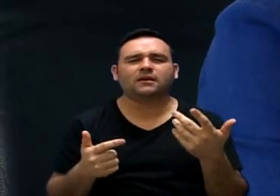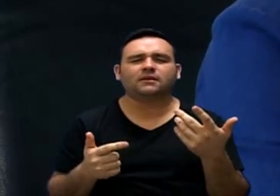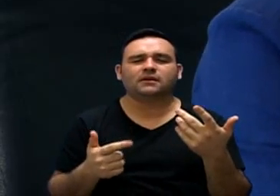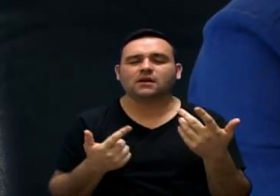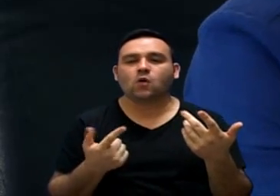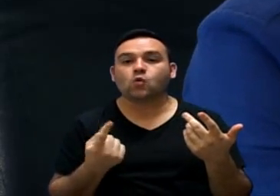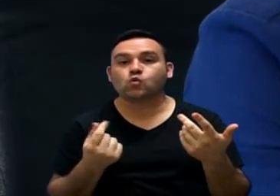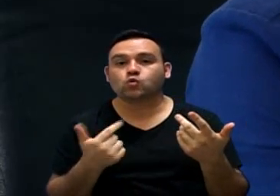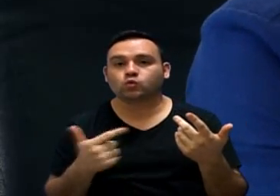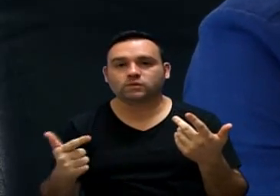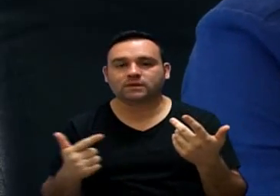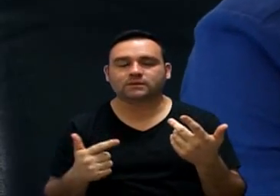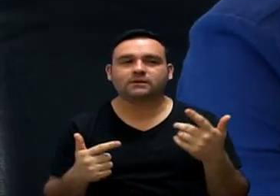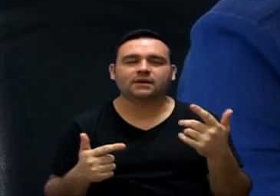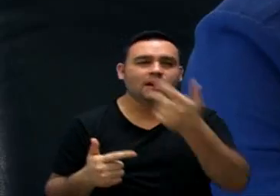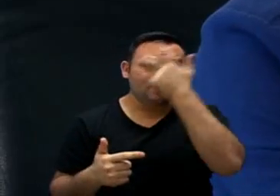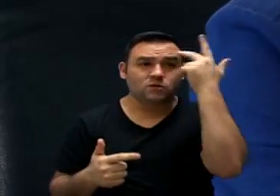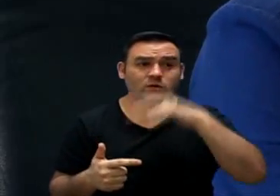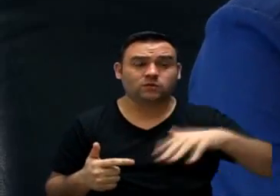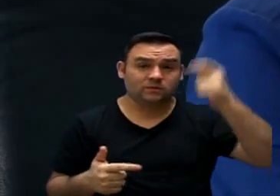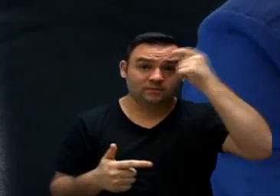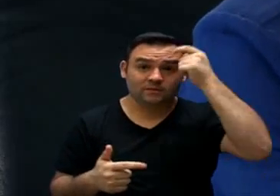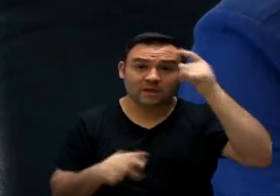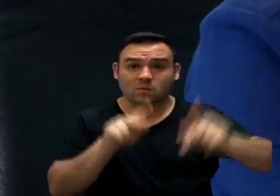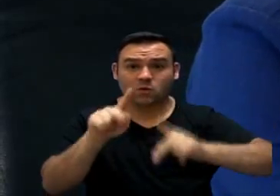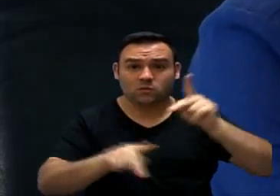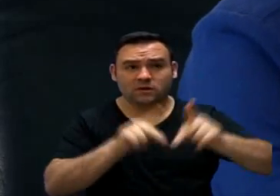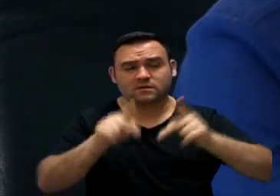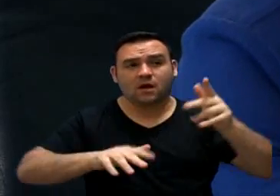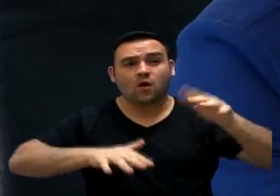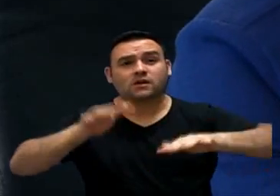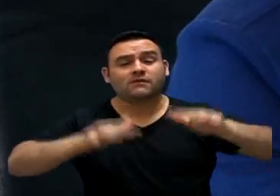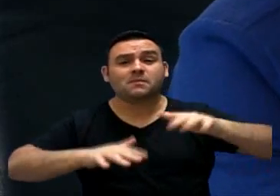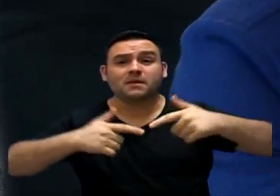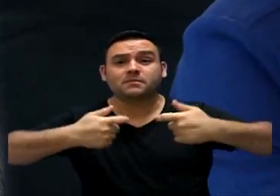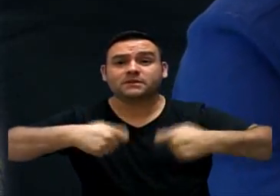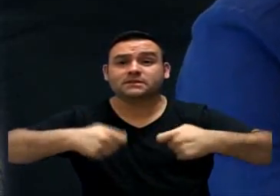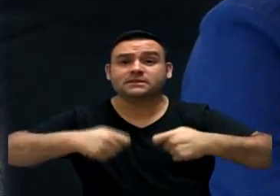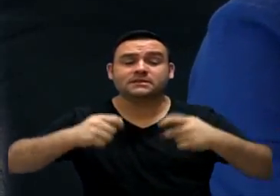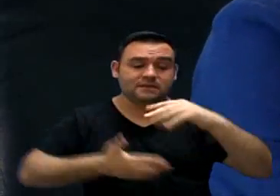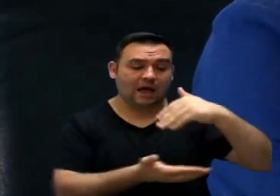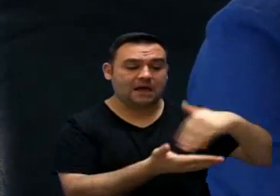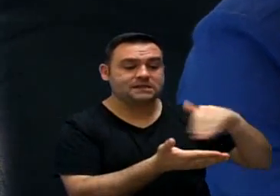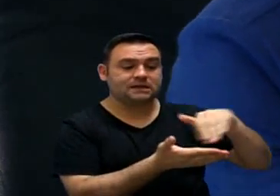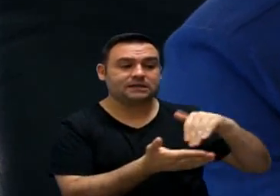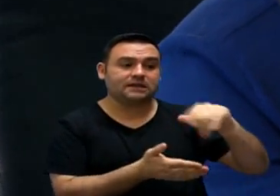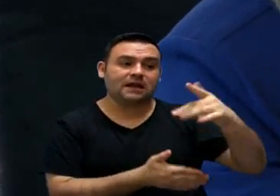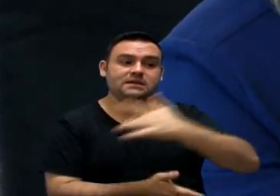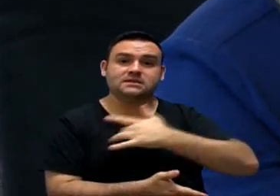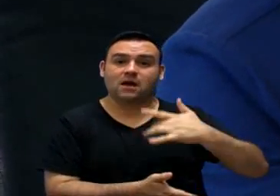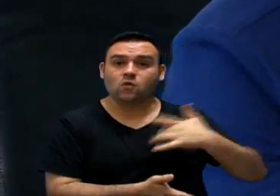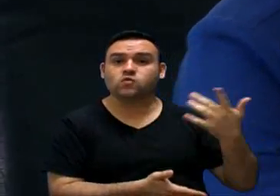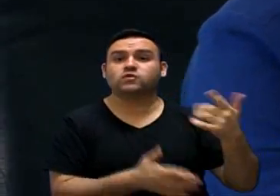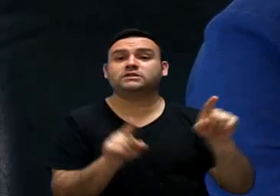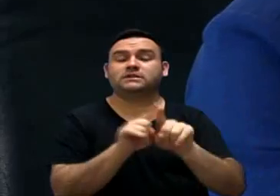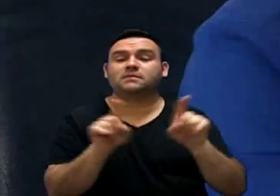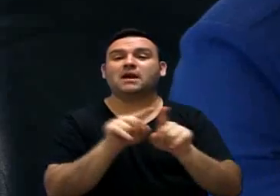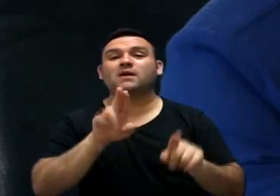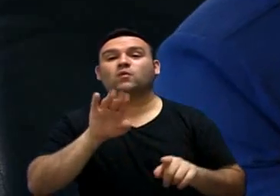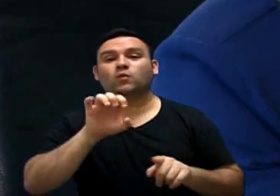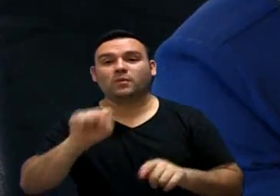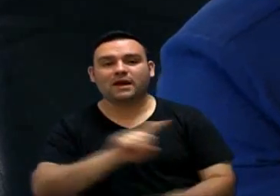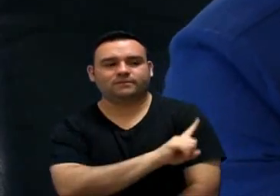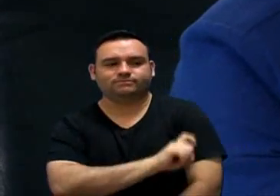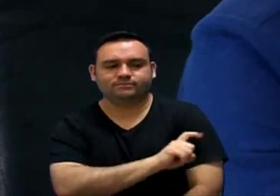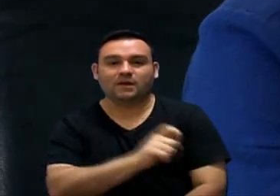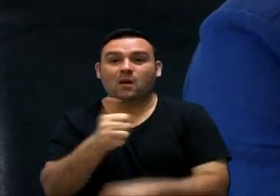Como fazer essa campanha de conscientização da população sem envolvimento da Secretaria de Saúde, das Sim. unidades básicas,